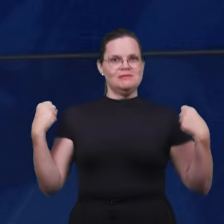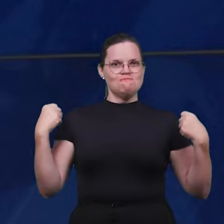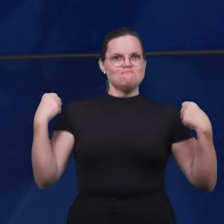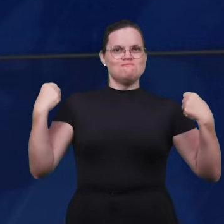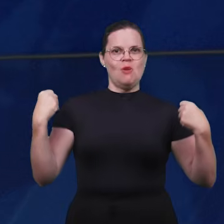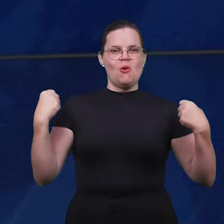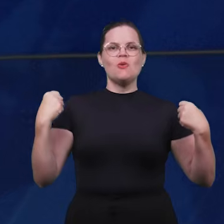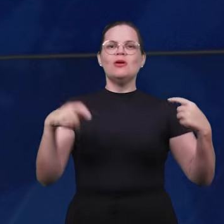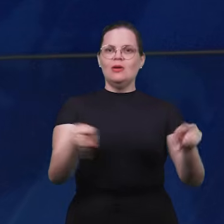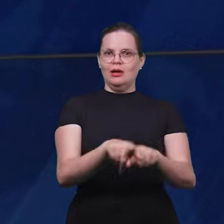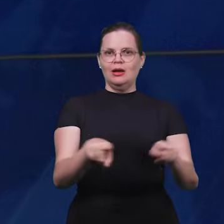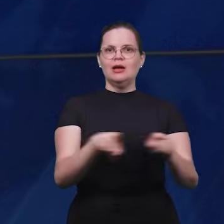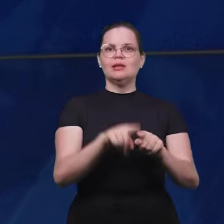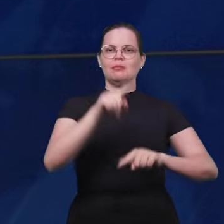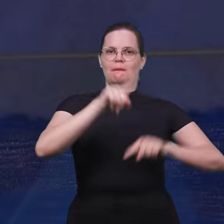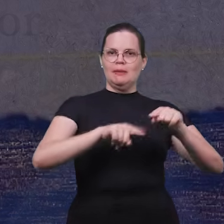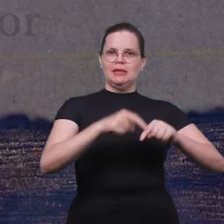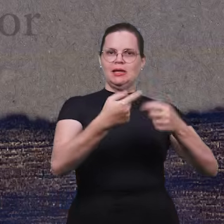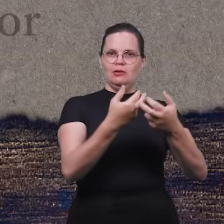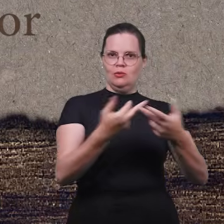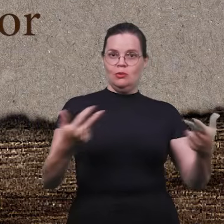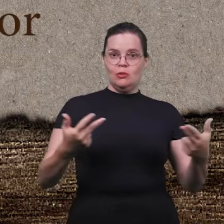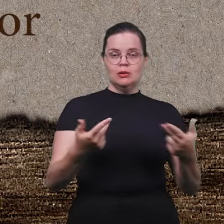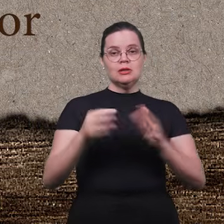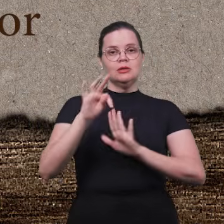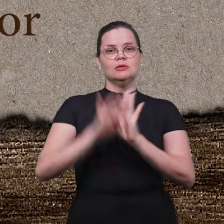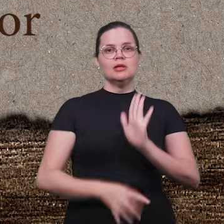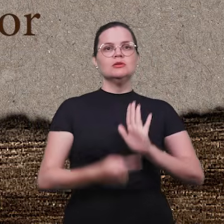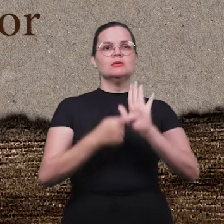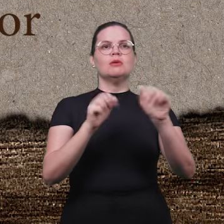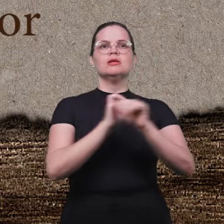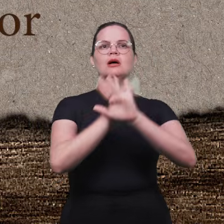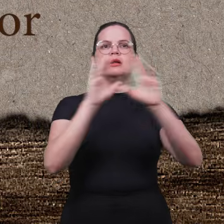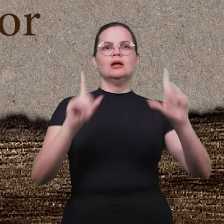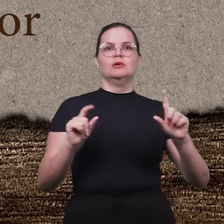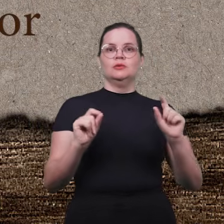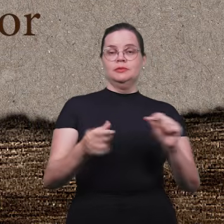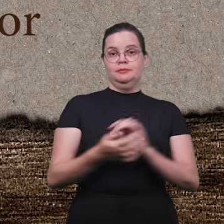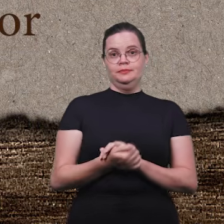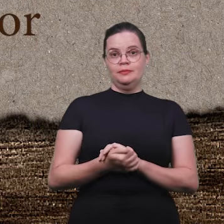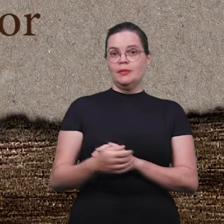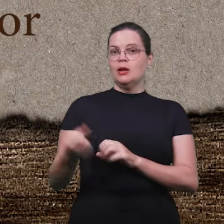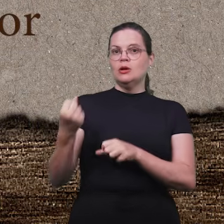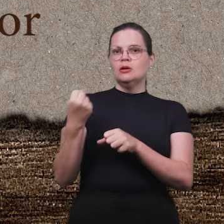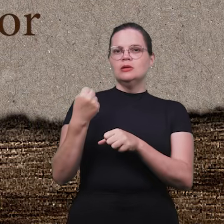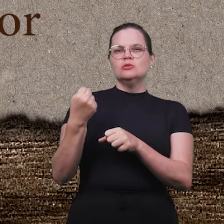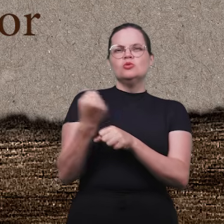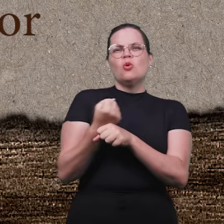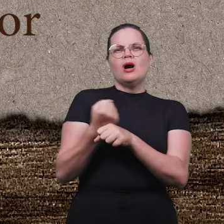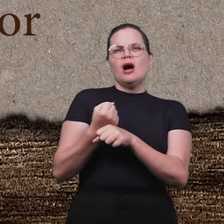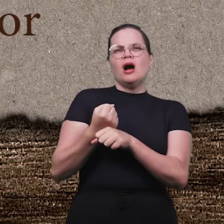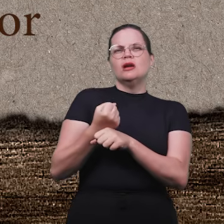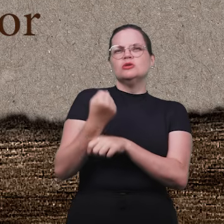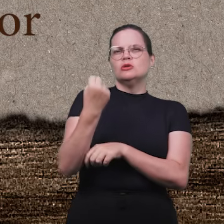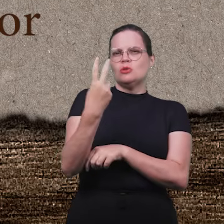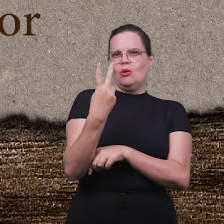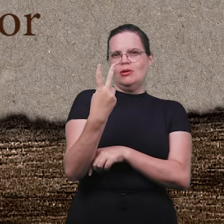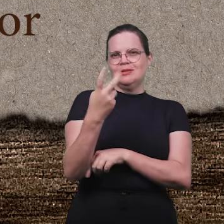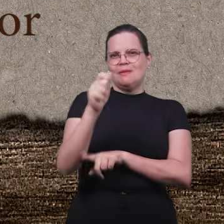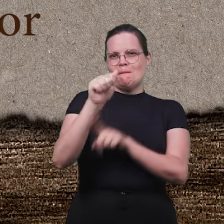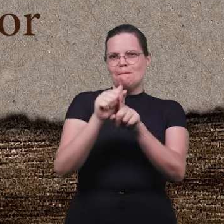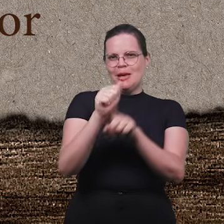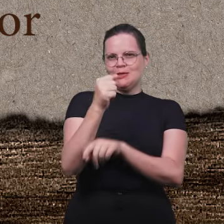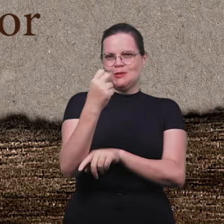escrito exatamente assim na Bíblia. E aconteceu no ano segundo do segundo mês,